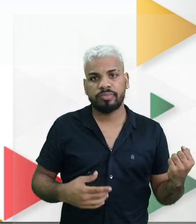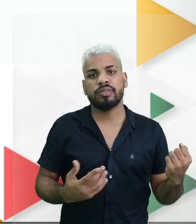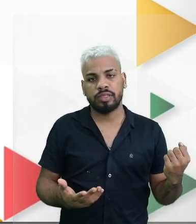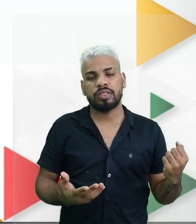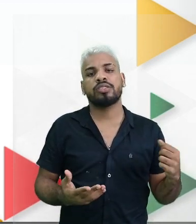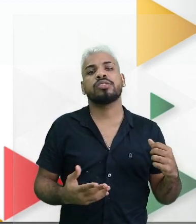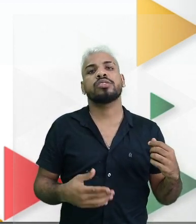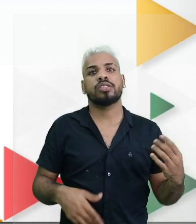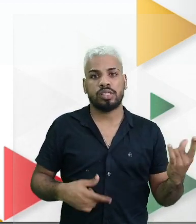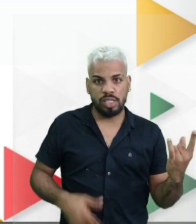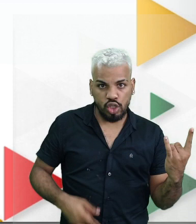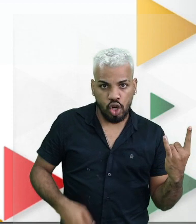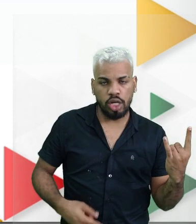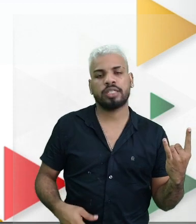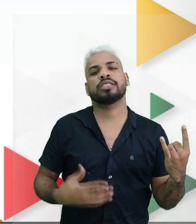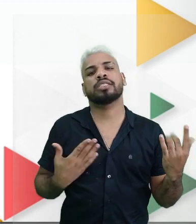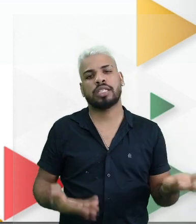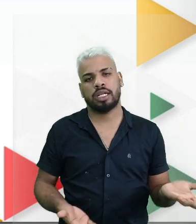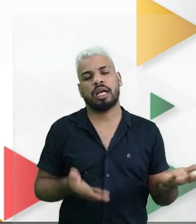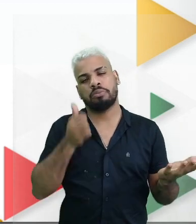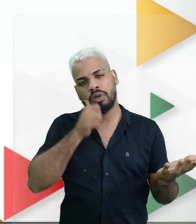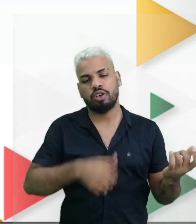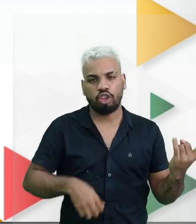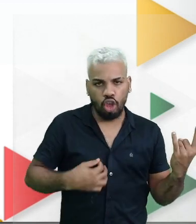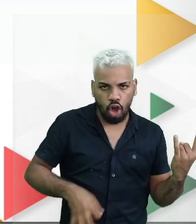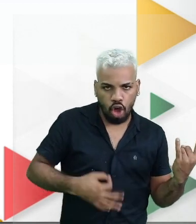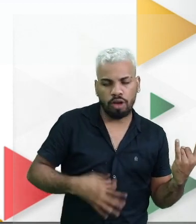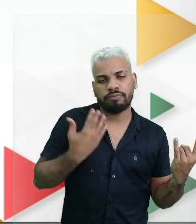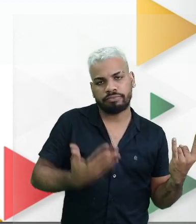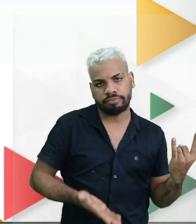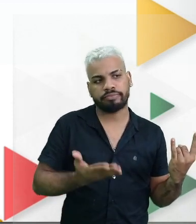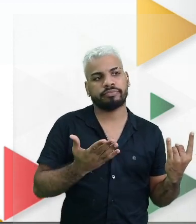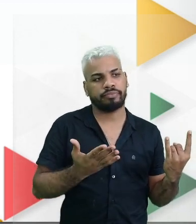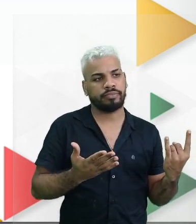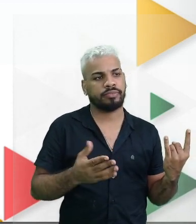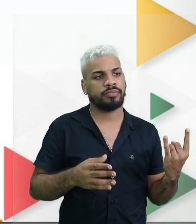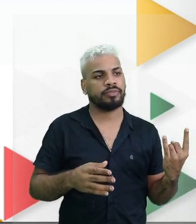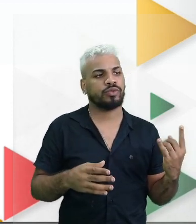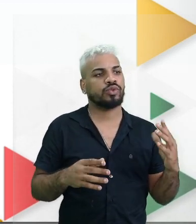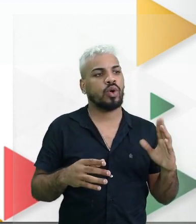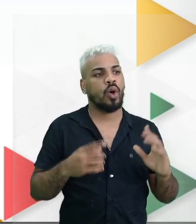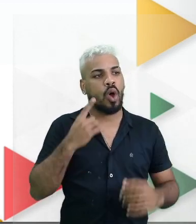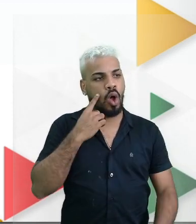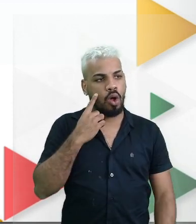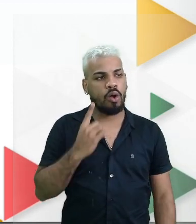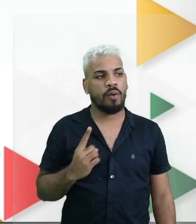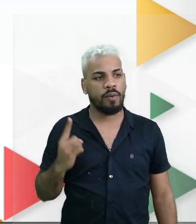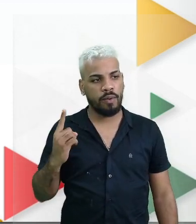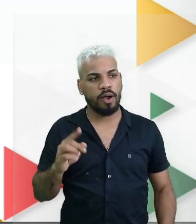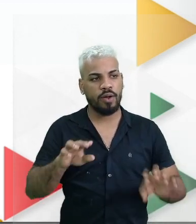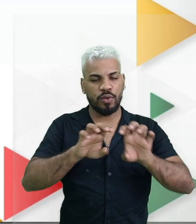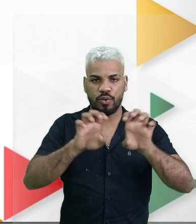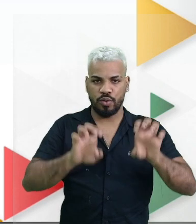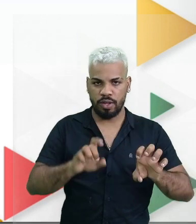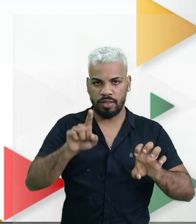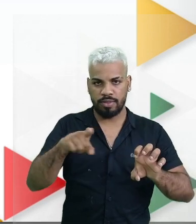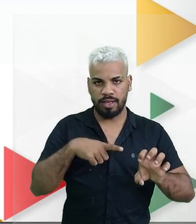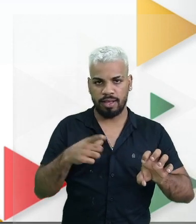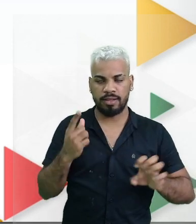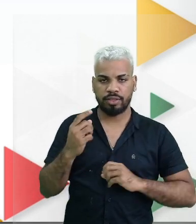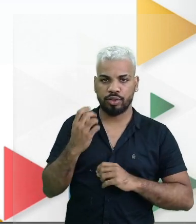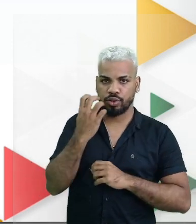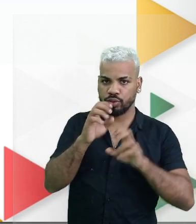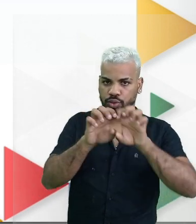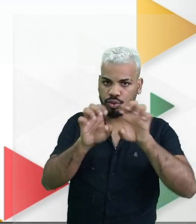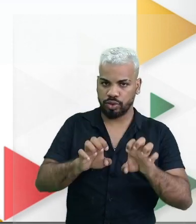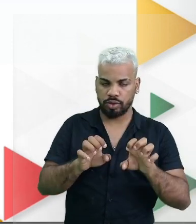sujeito, toca guitarra é o predicado. Aqui nós temos, olha aí a sentença, a estrutura oracional.